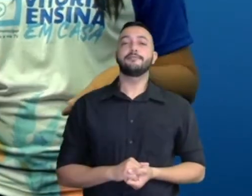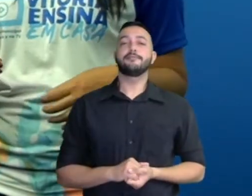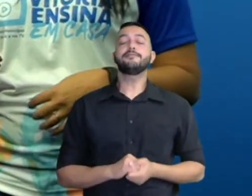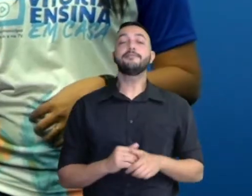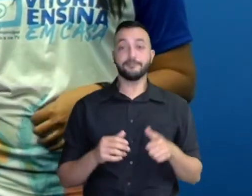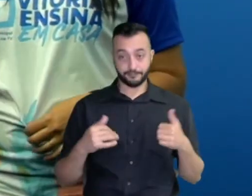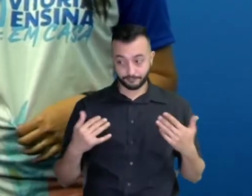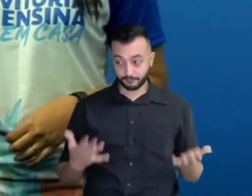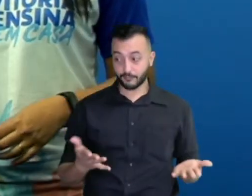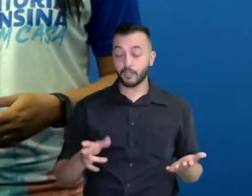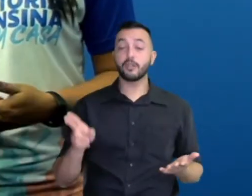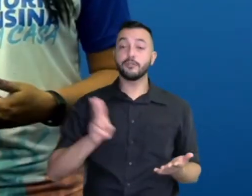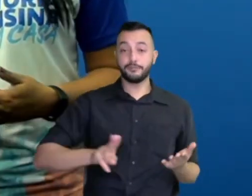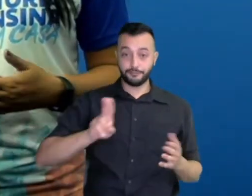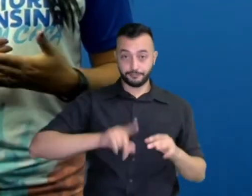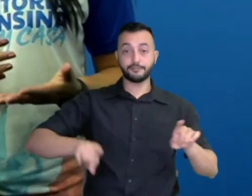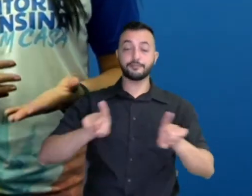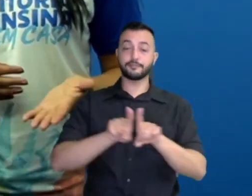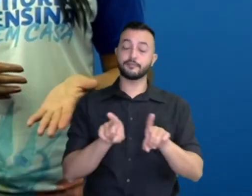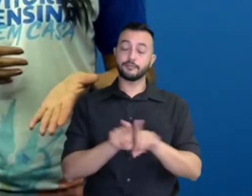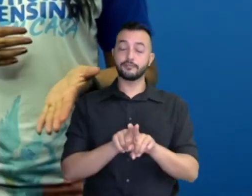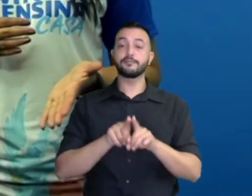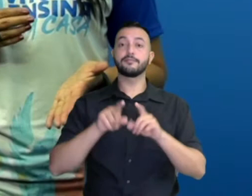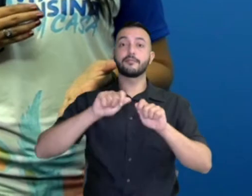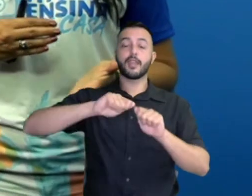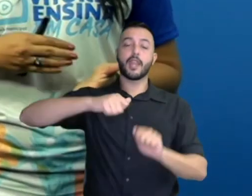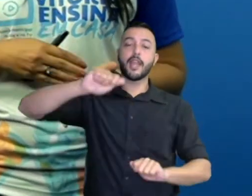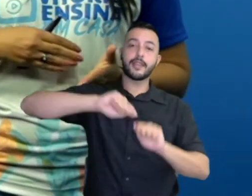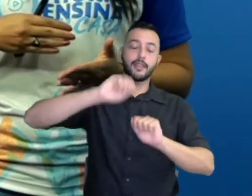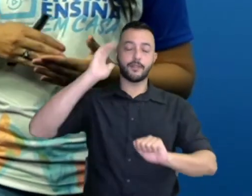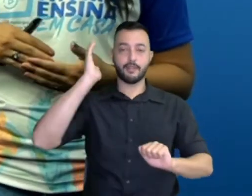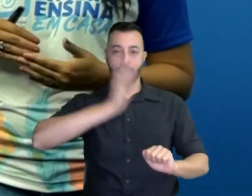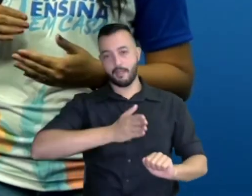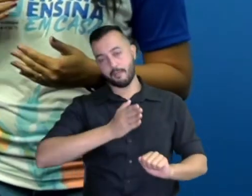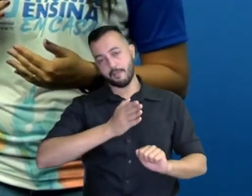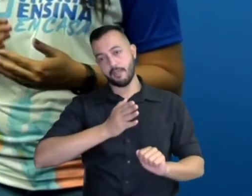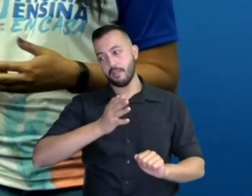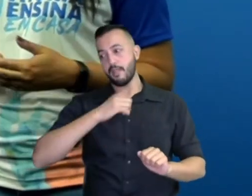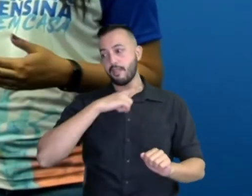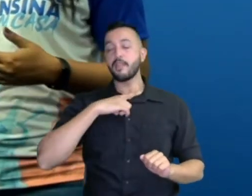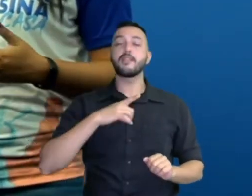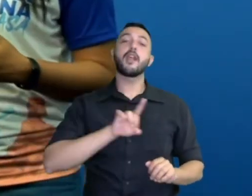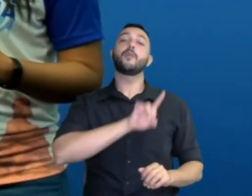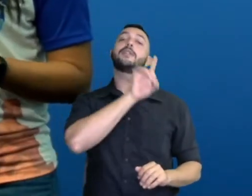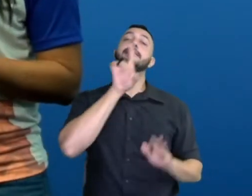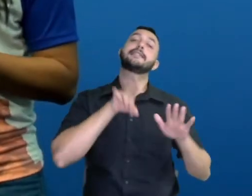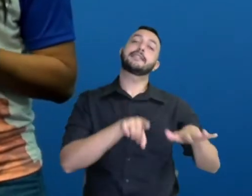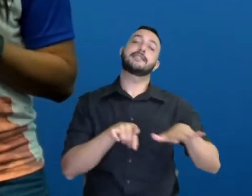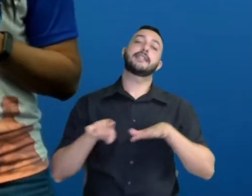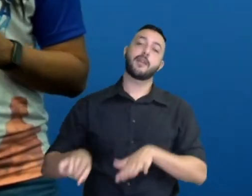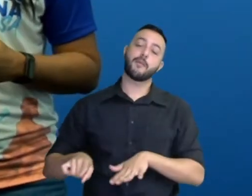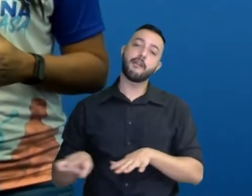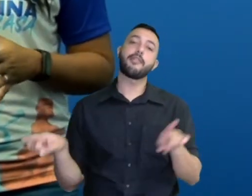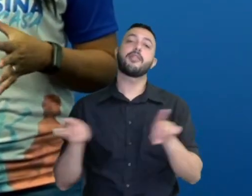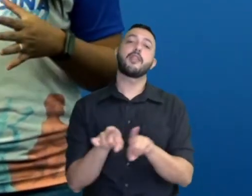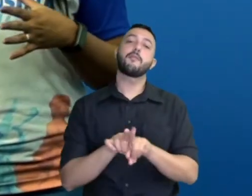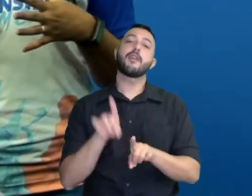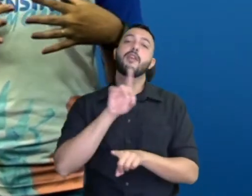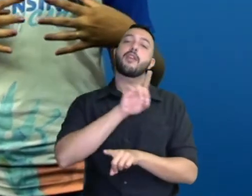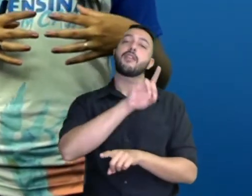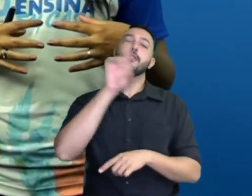Então, ó, a gente usa também os artigos determinados diante dos dias da semana e das